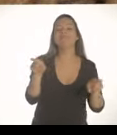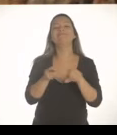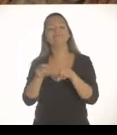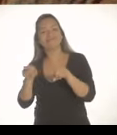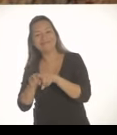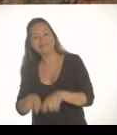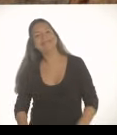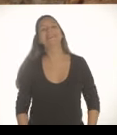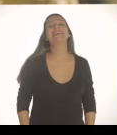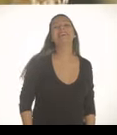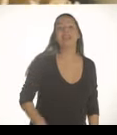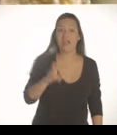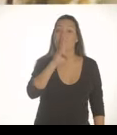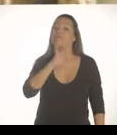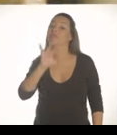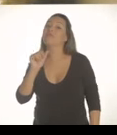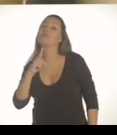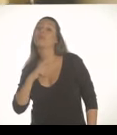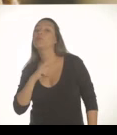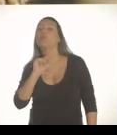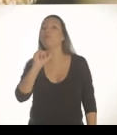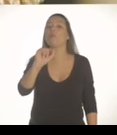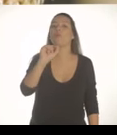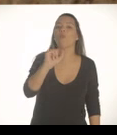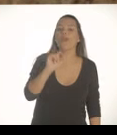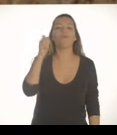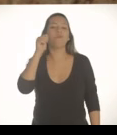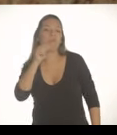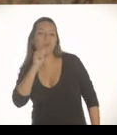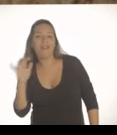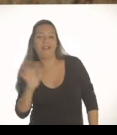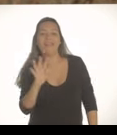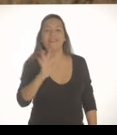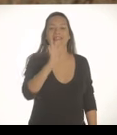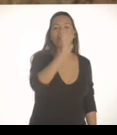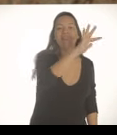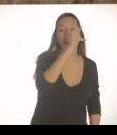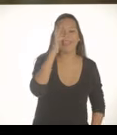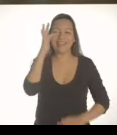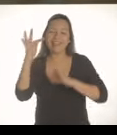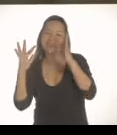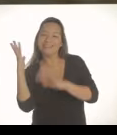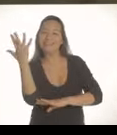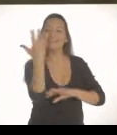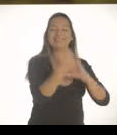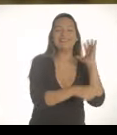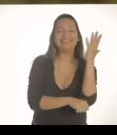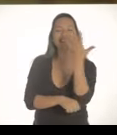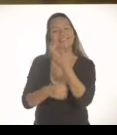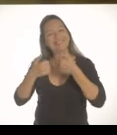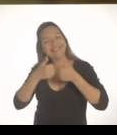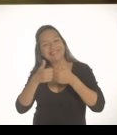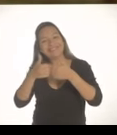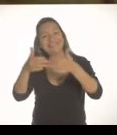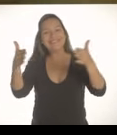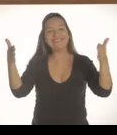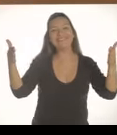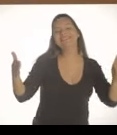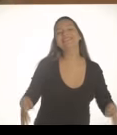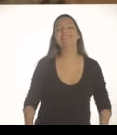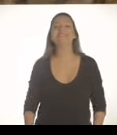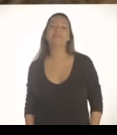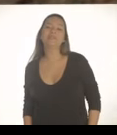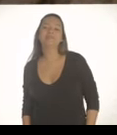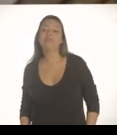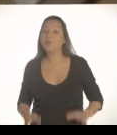teto, estudante, funk e professor. Vai ter mulher e favela, é a